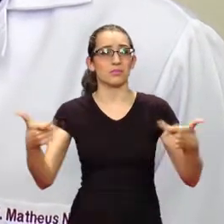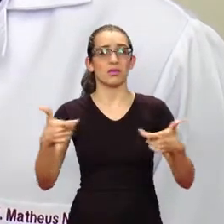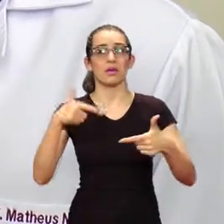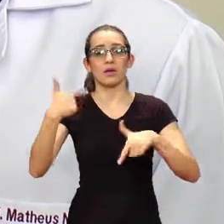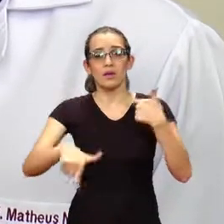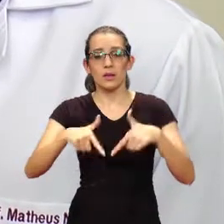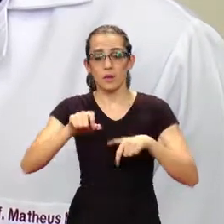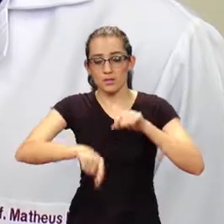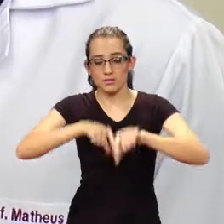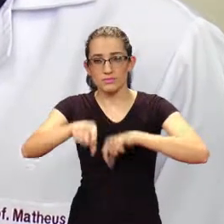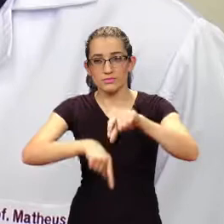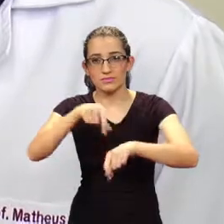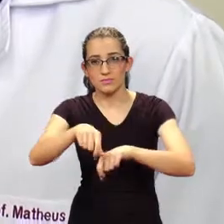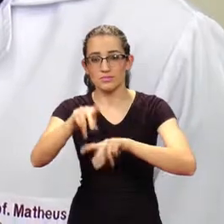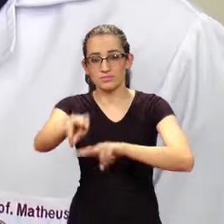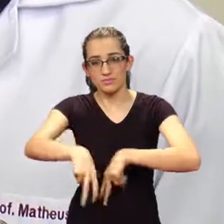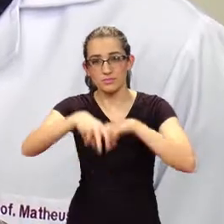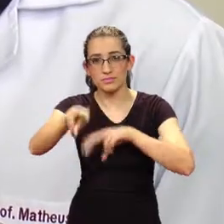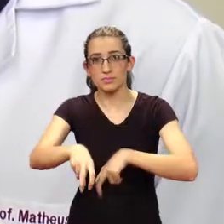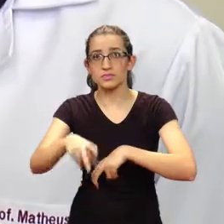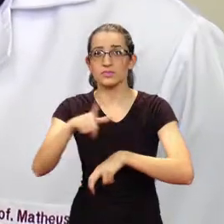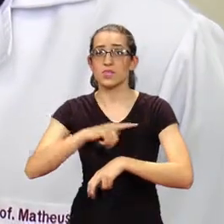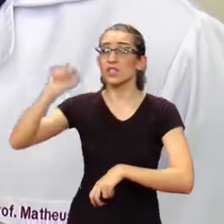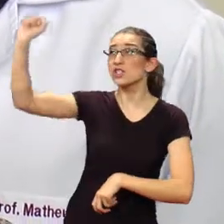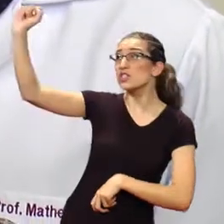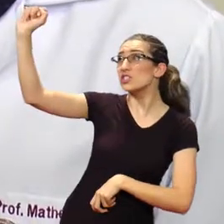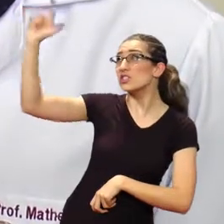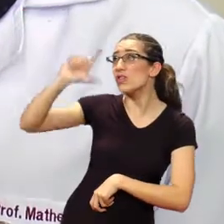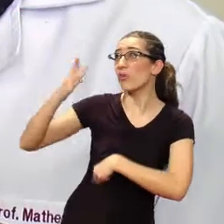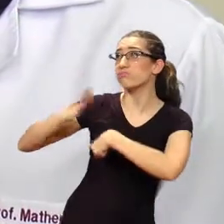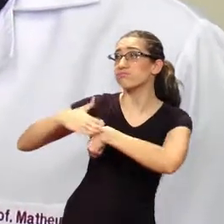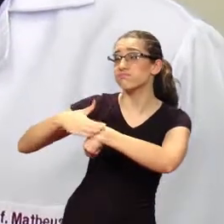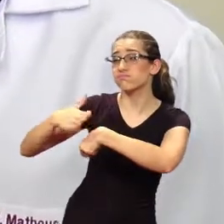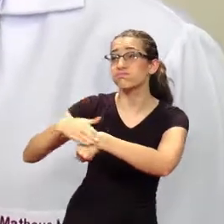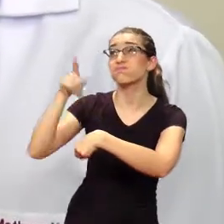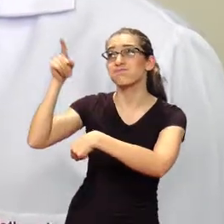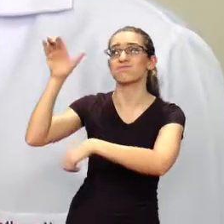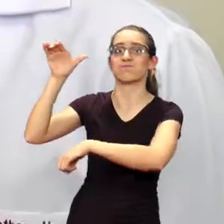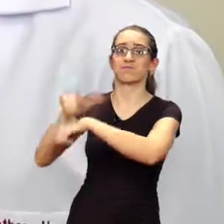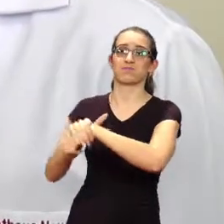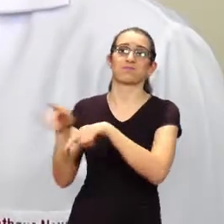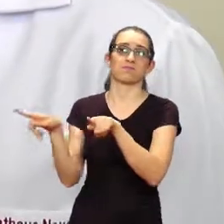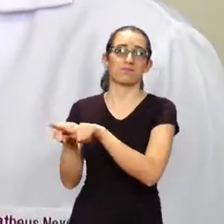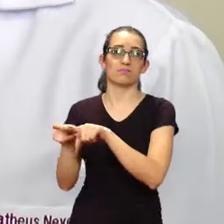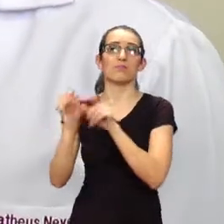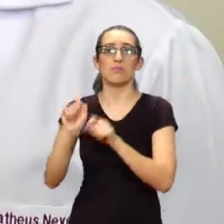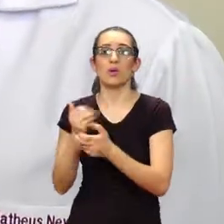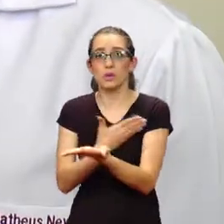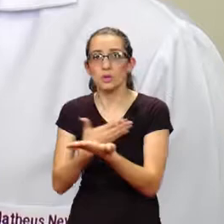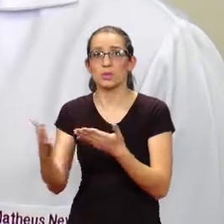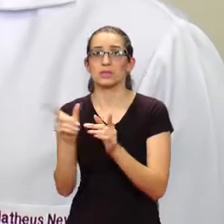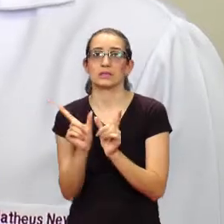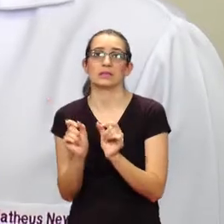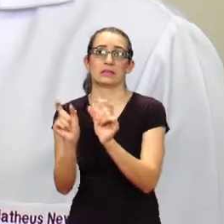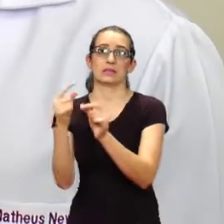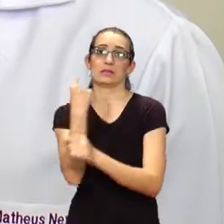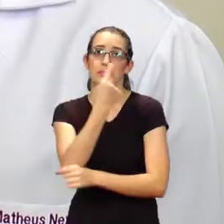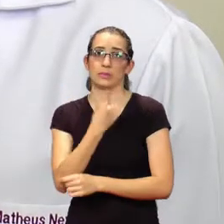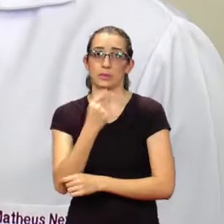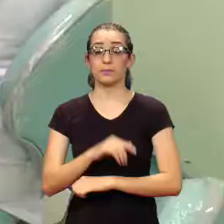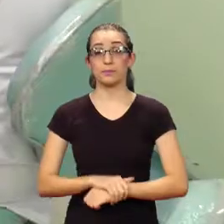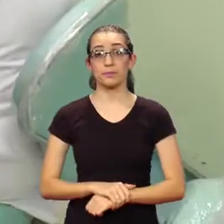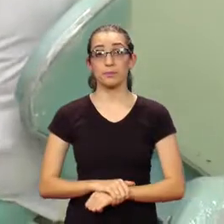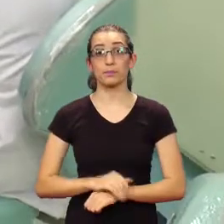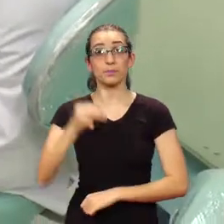tem populações que trabalham, por exemplo, com agricultura e pessoas que ficam expostas ao sol durante muito tempo podem aumentar o risco de